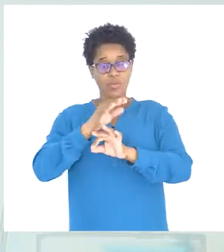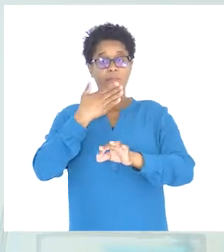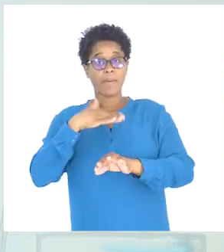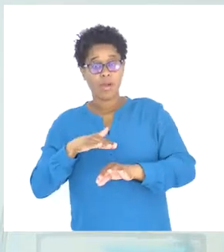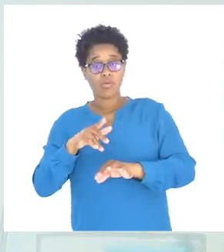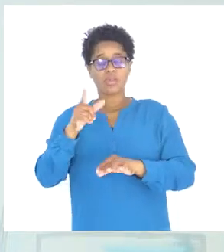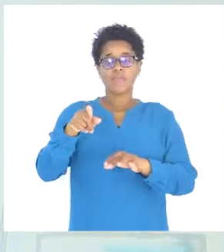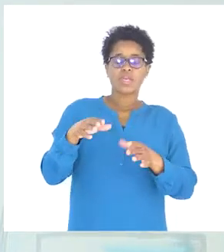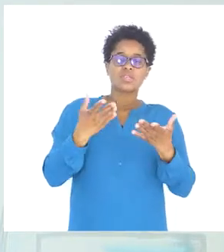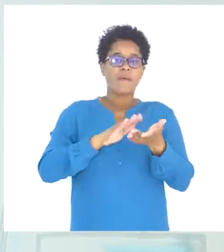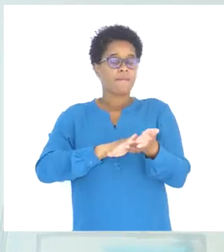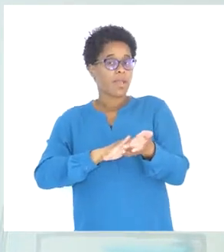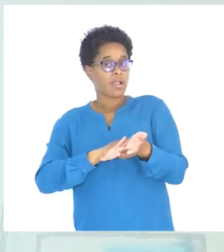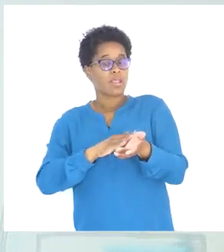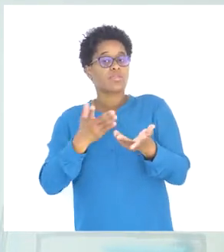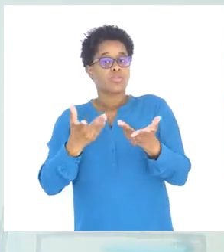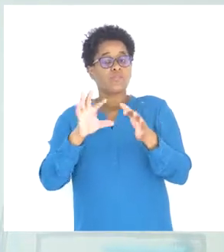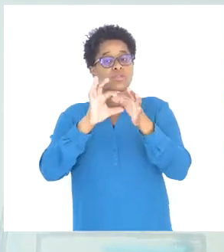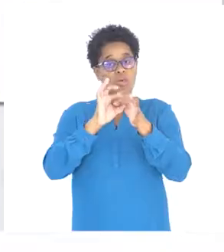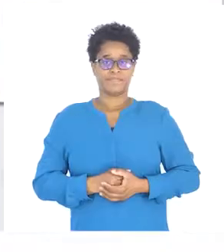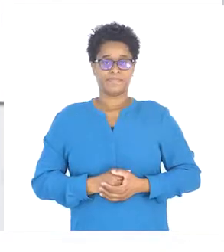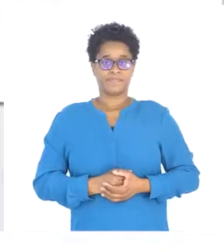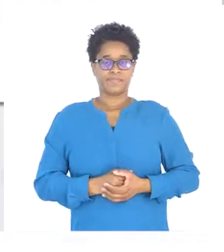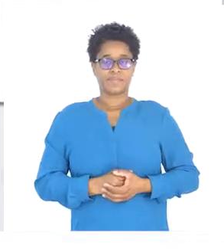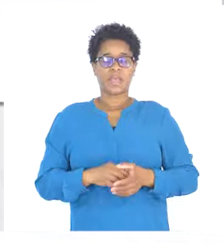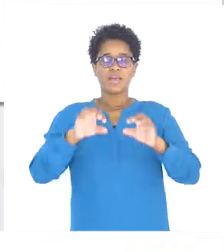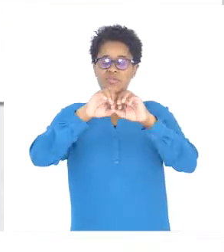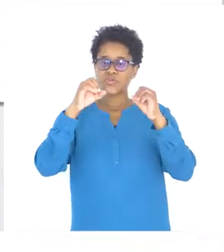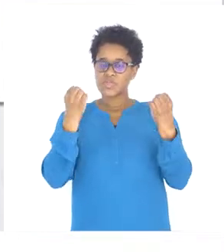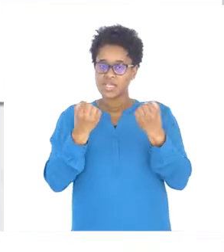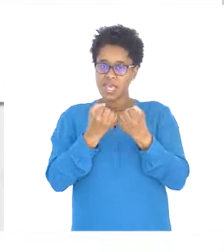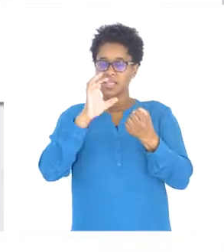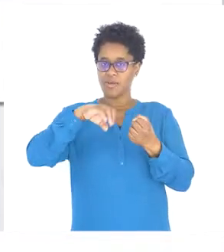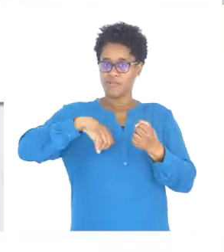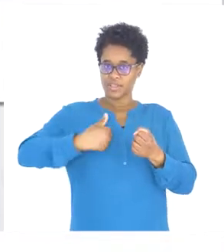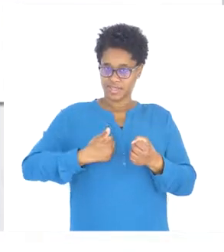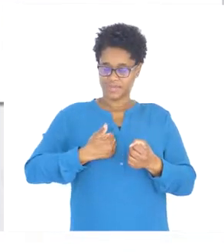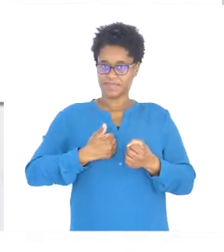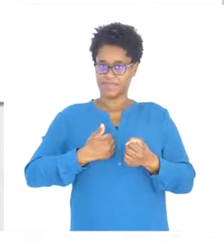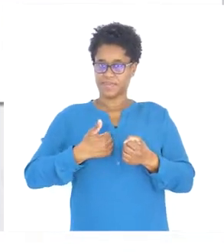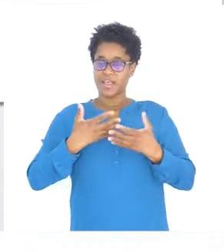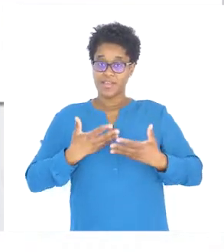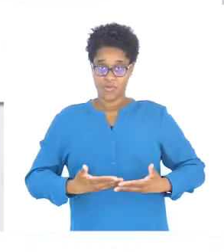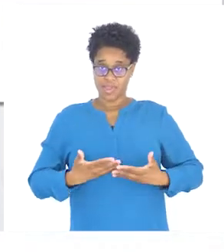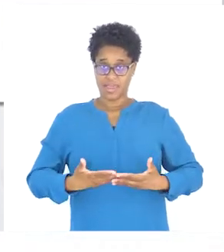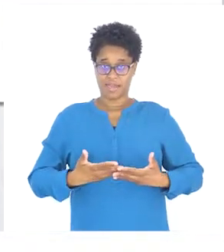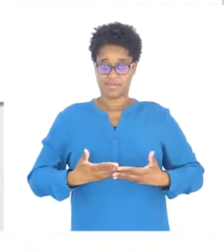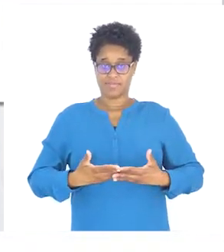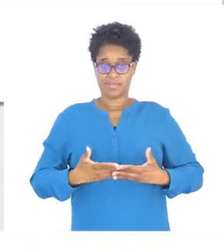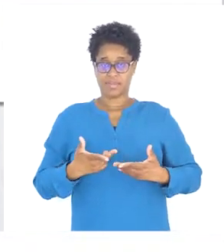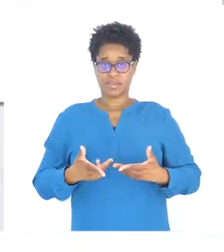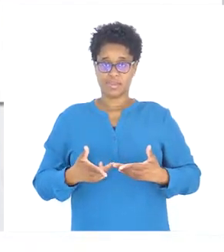da união, certo? A sociedade cabo-verdiana, na atualidade,